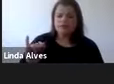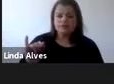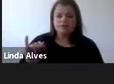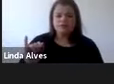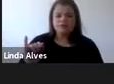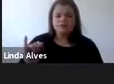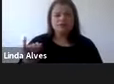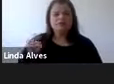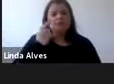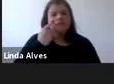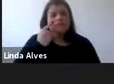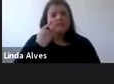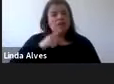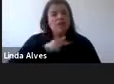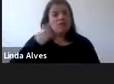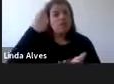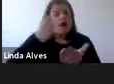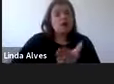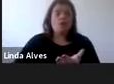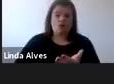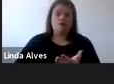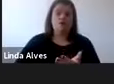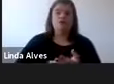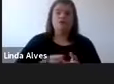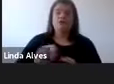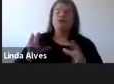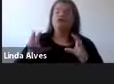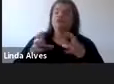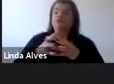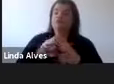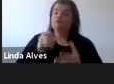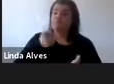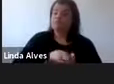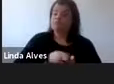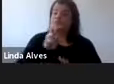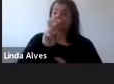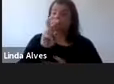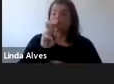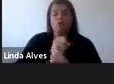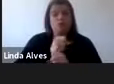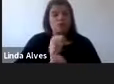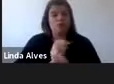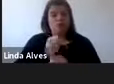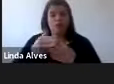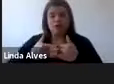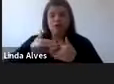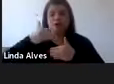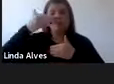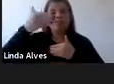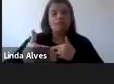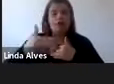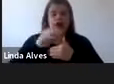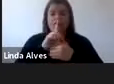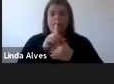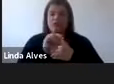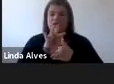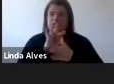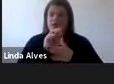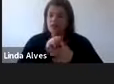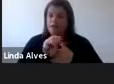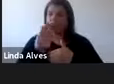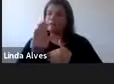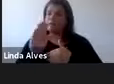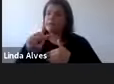ontem, nós temos um acordo vigente de 5 anos, que tem mais uma database que agora, no próximo 1º de setembro, certo?